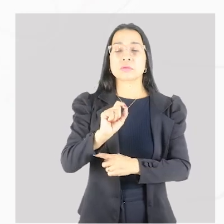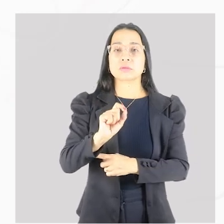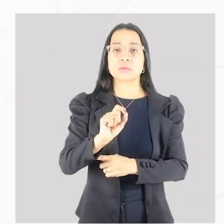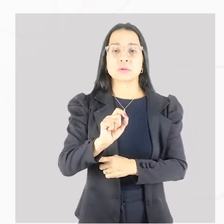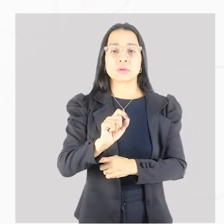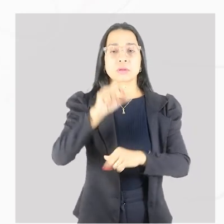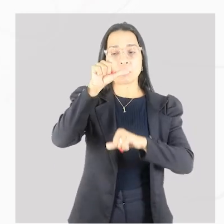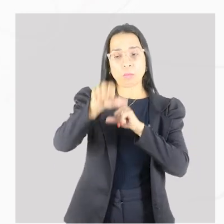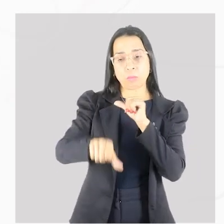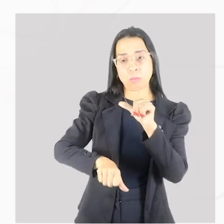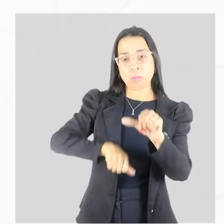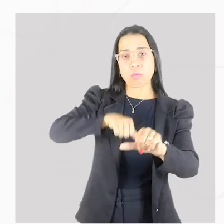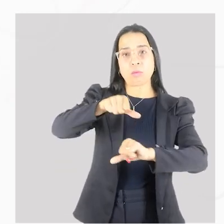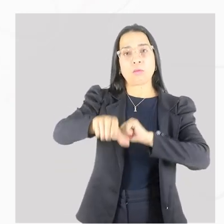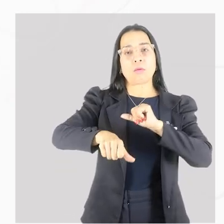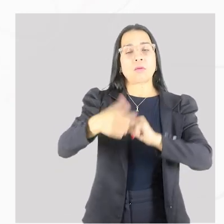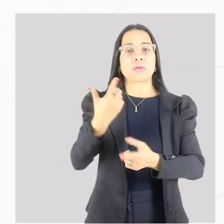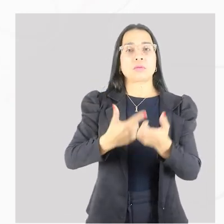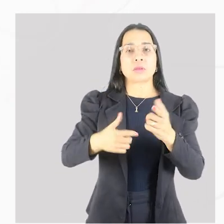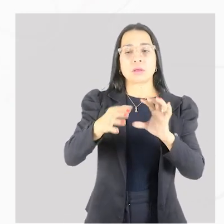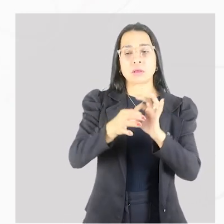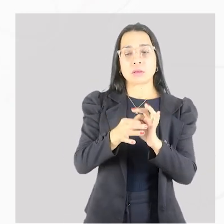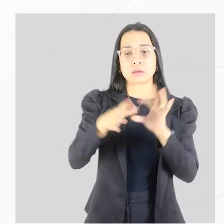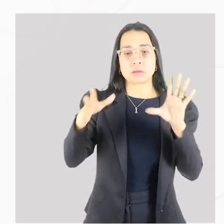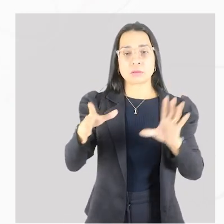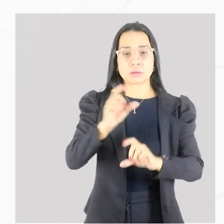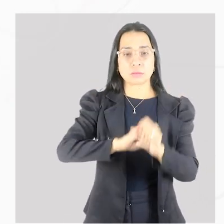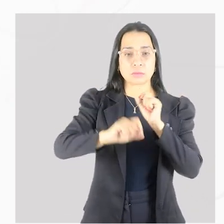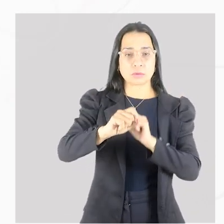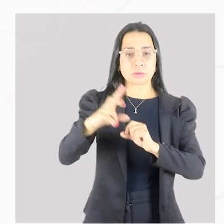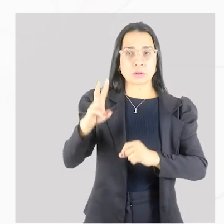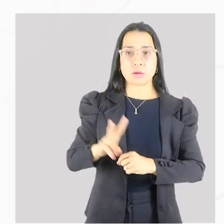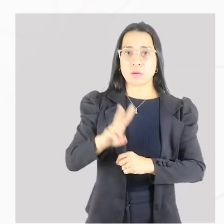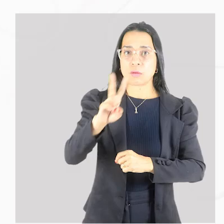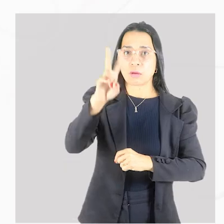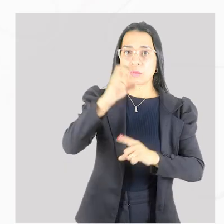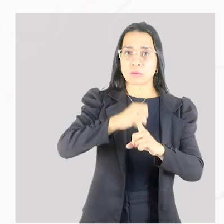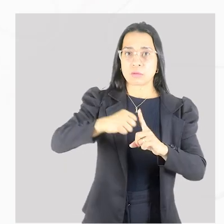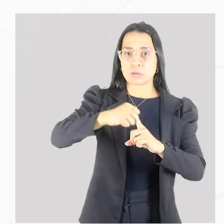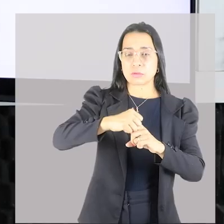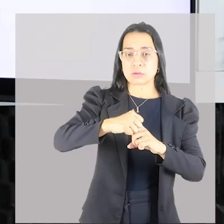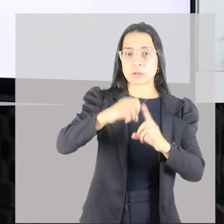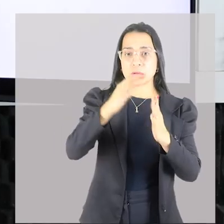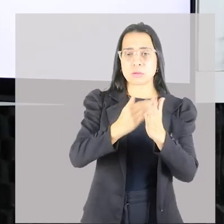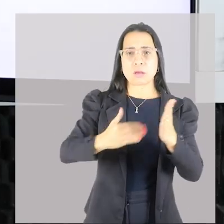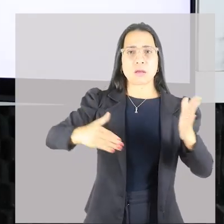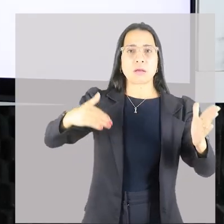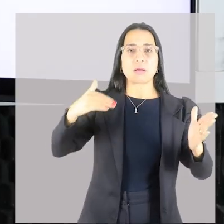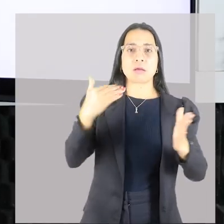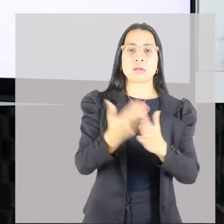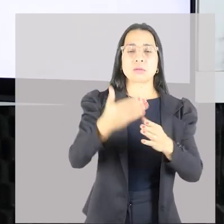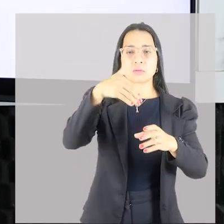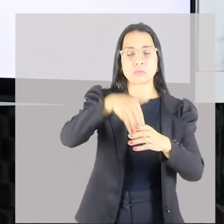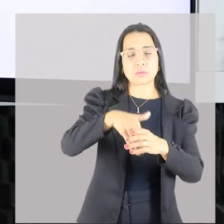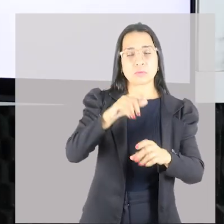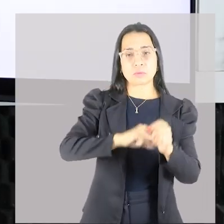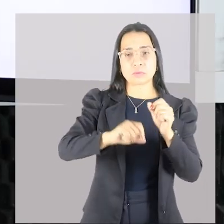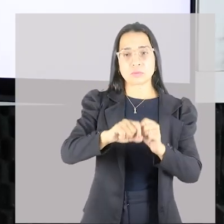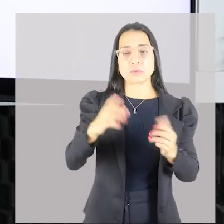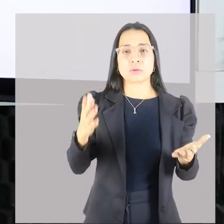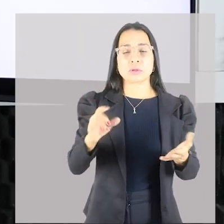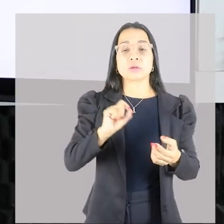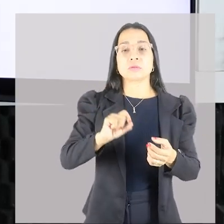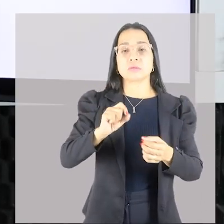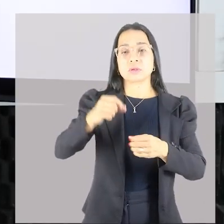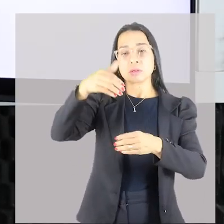exatamente tornar a democracia um valor social que vai muito além do voto, muito além da eleição, mas que